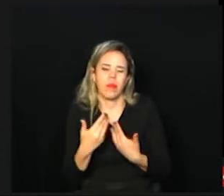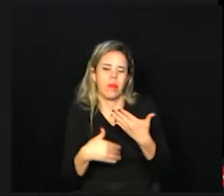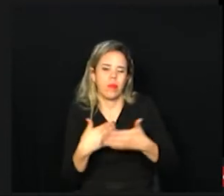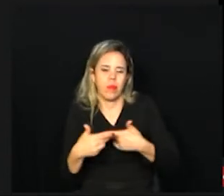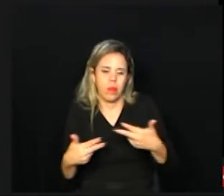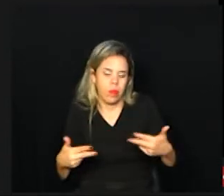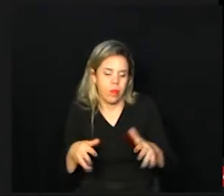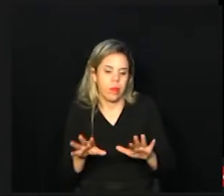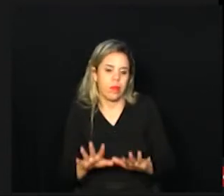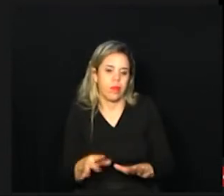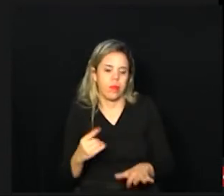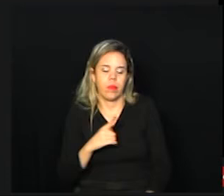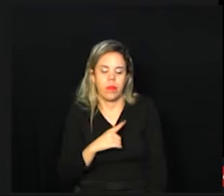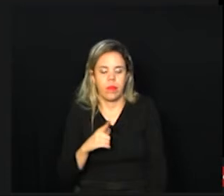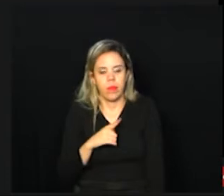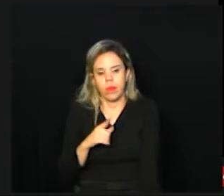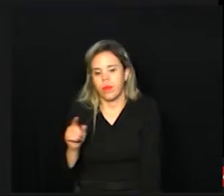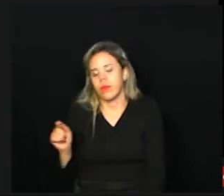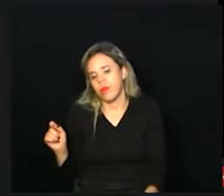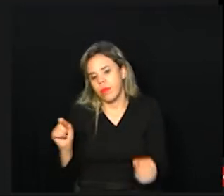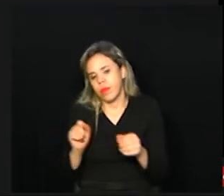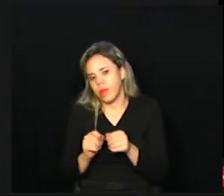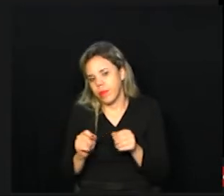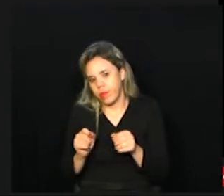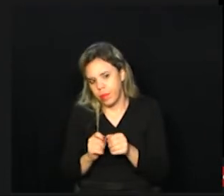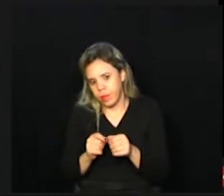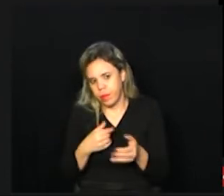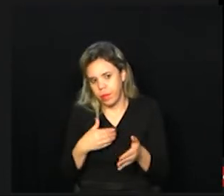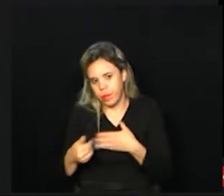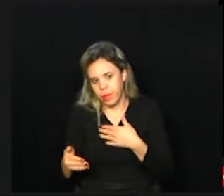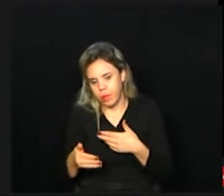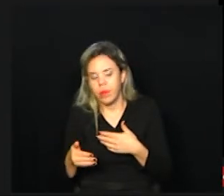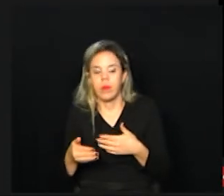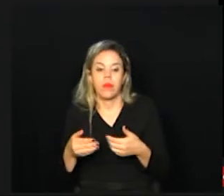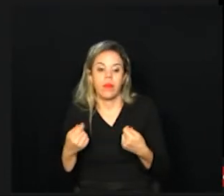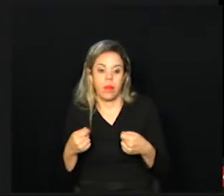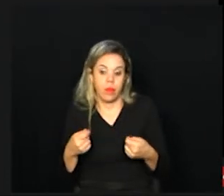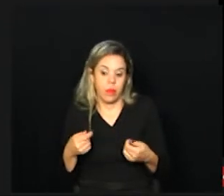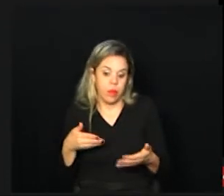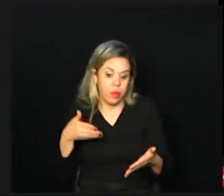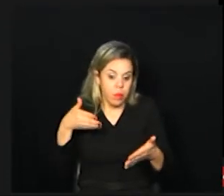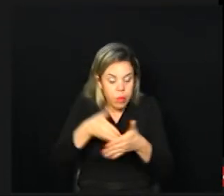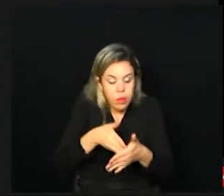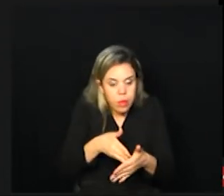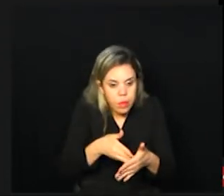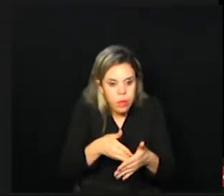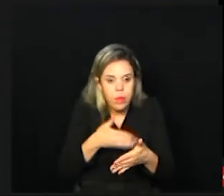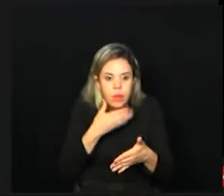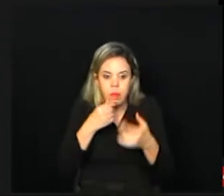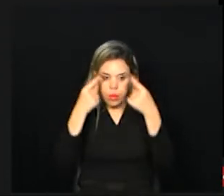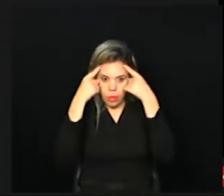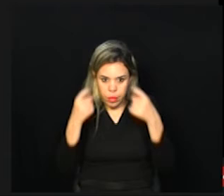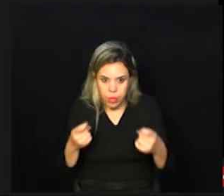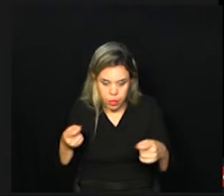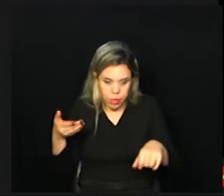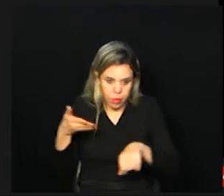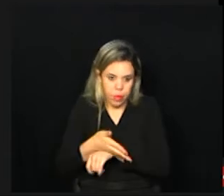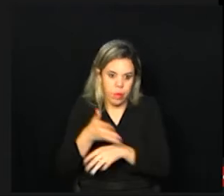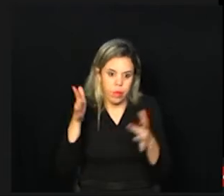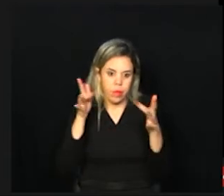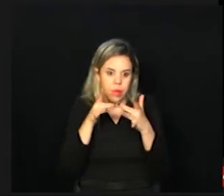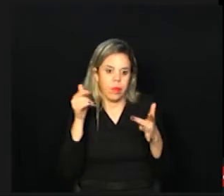Então, o que nós temos que fazer? Nós temos que colocar pedras no caminho que impeçam esse agressor de ter acesso a essa